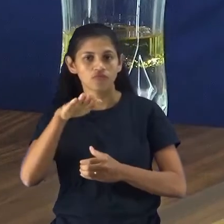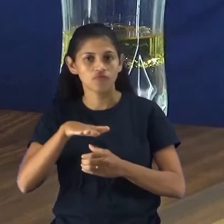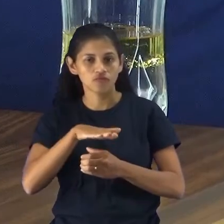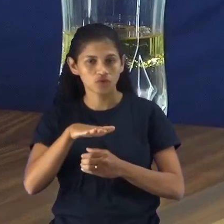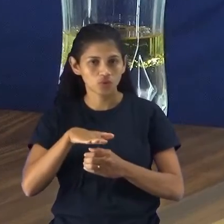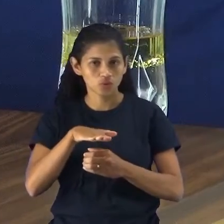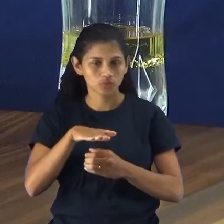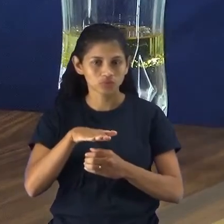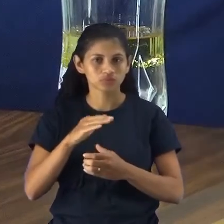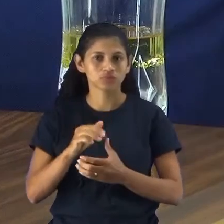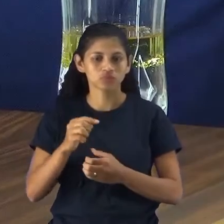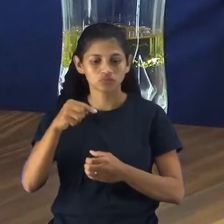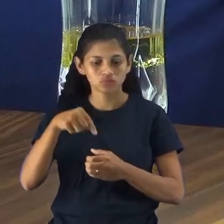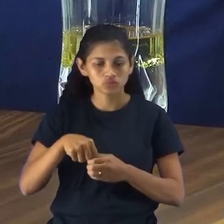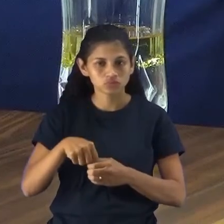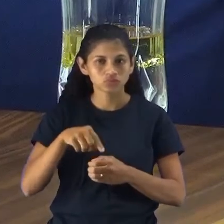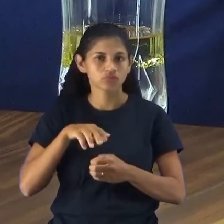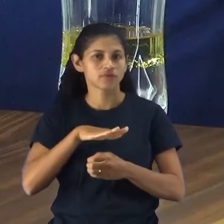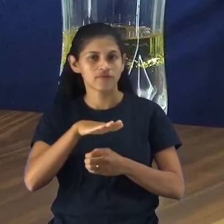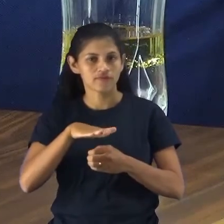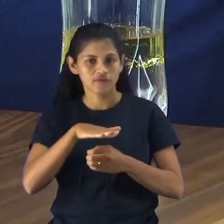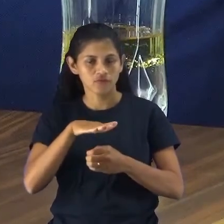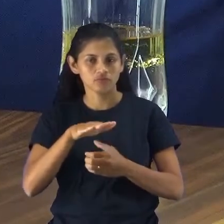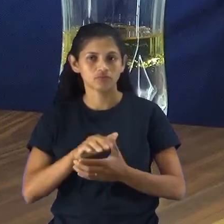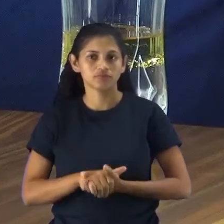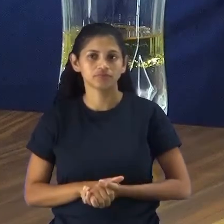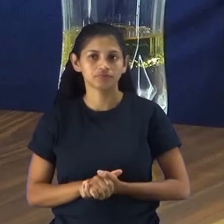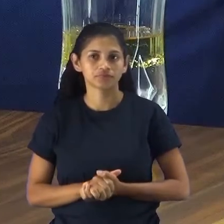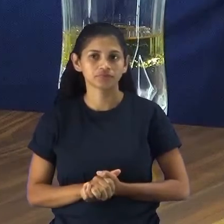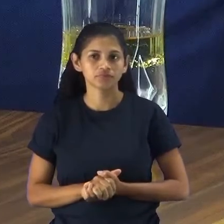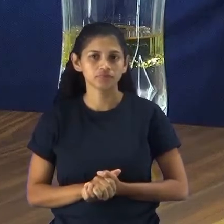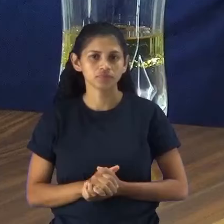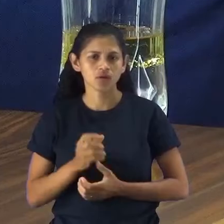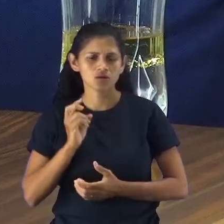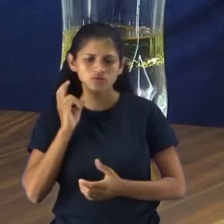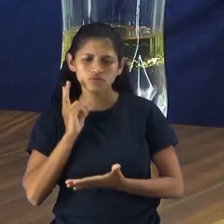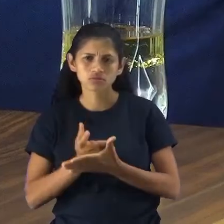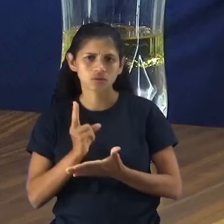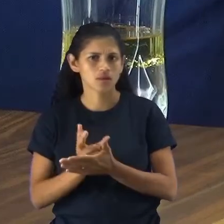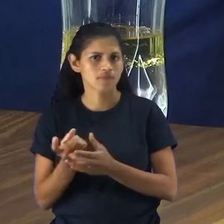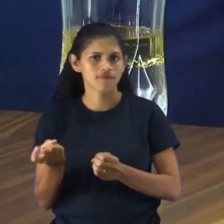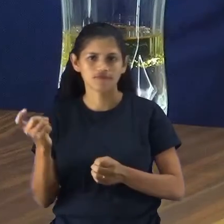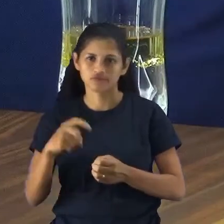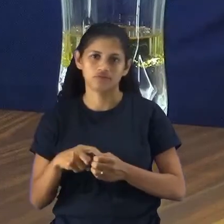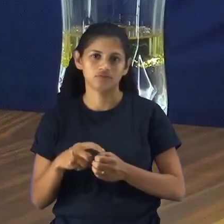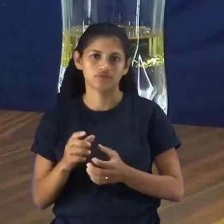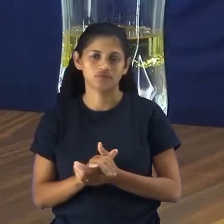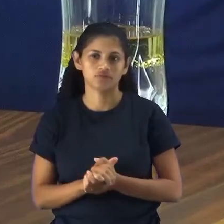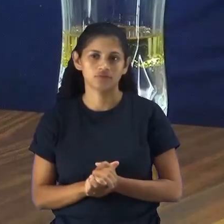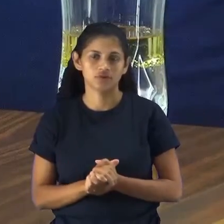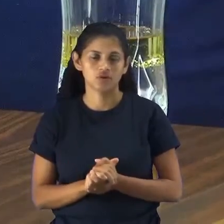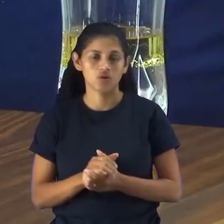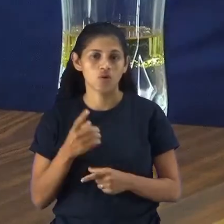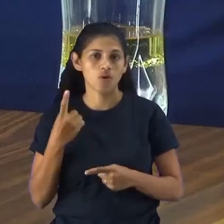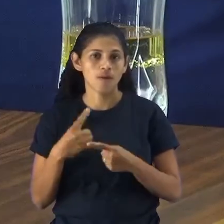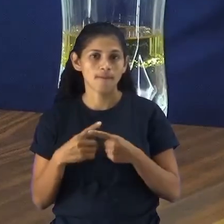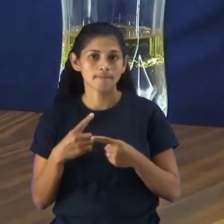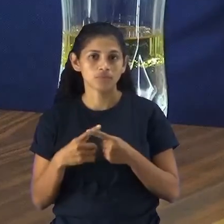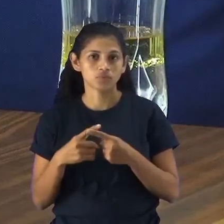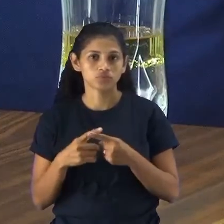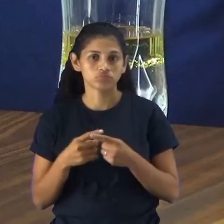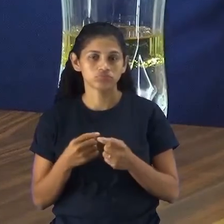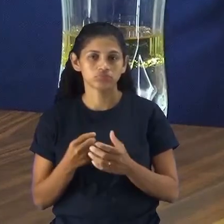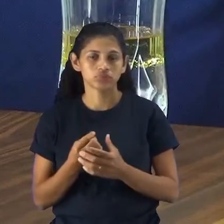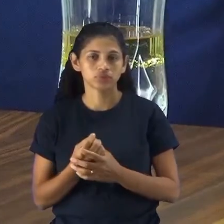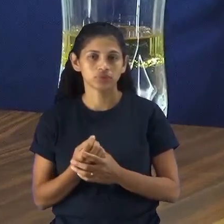voltar. Ele sempre vai voltar. Por que ele sempre vai voltar? Por conta da densidade da